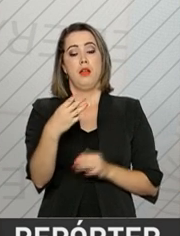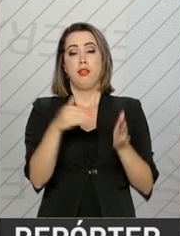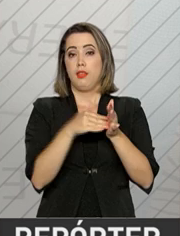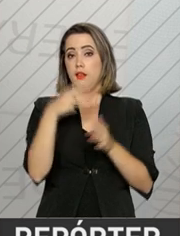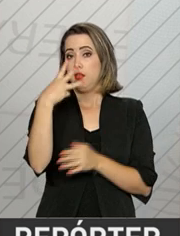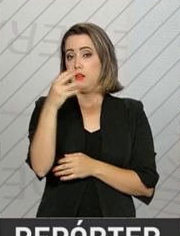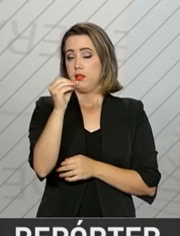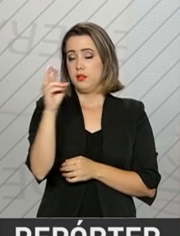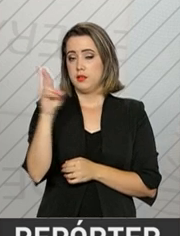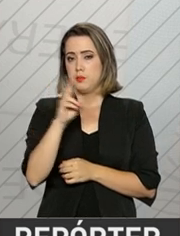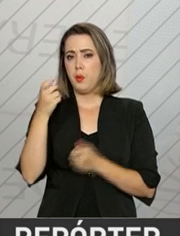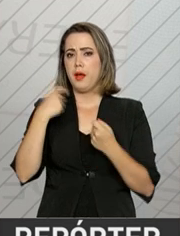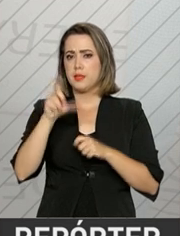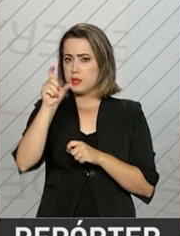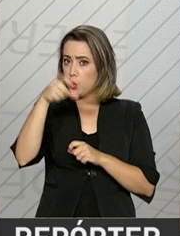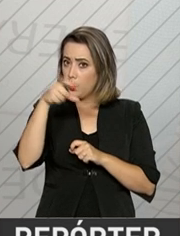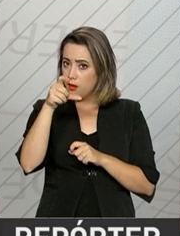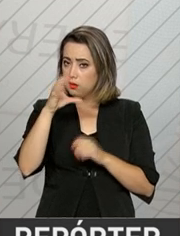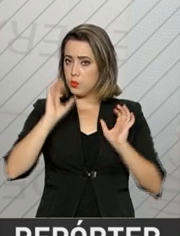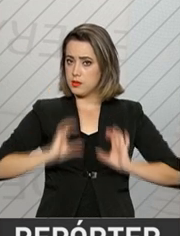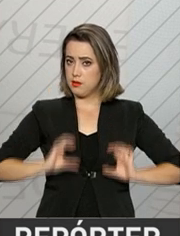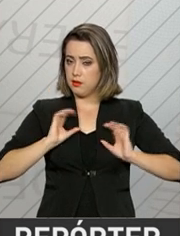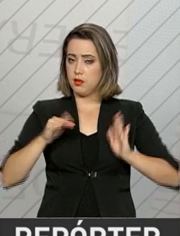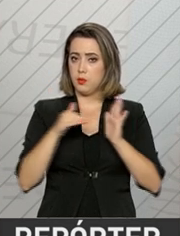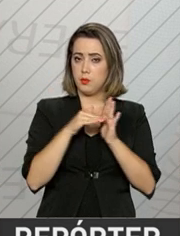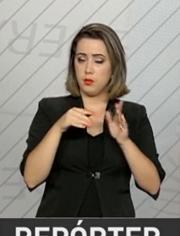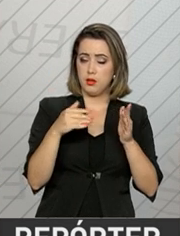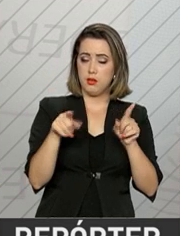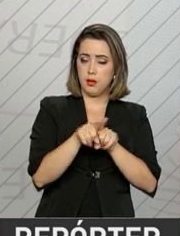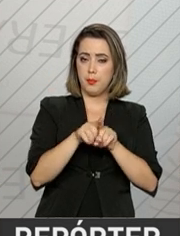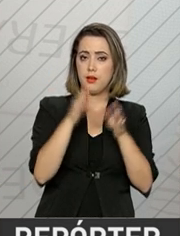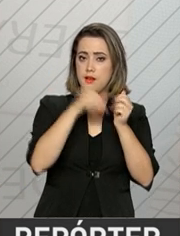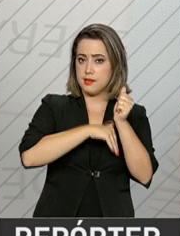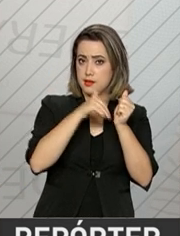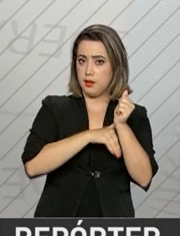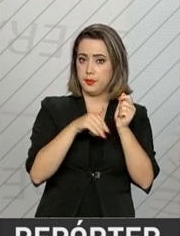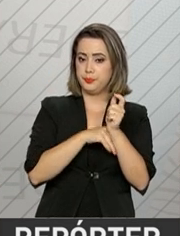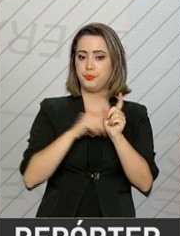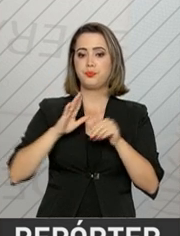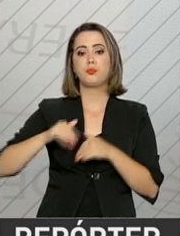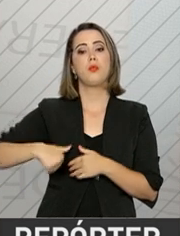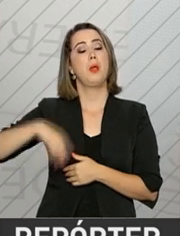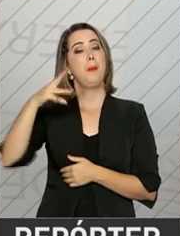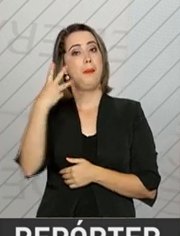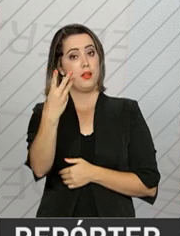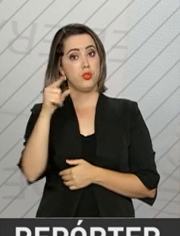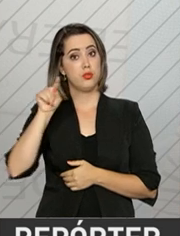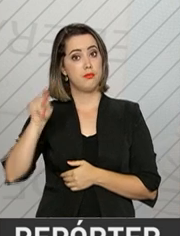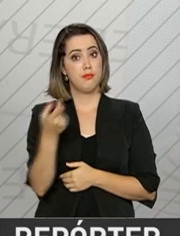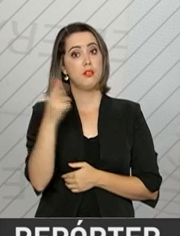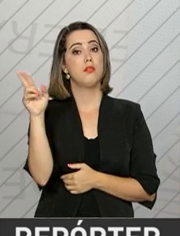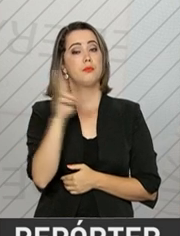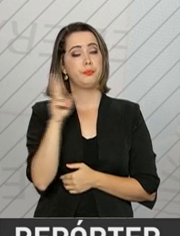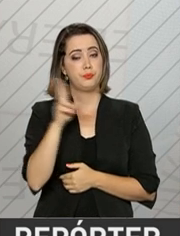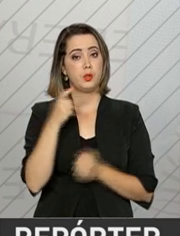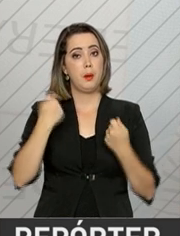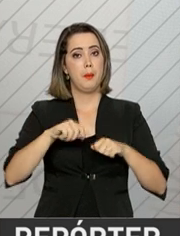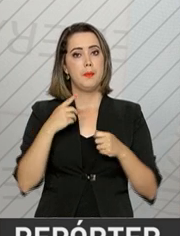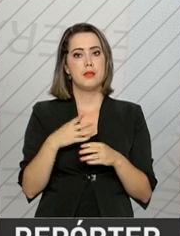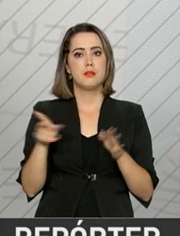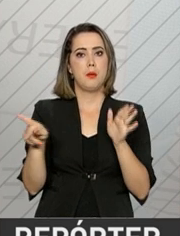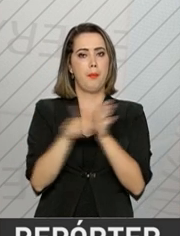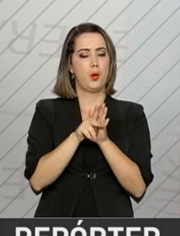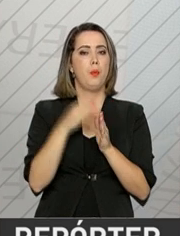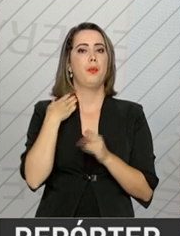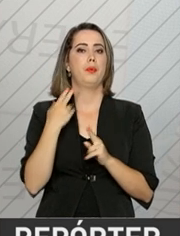o cartão cidadão. Acima de R$ 3.000, o saque só pode ser feito numa agência da Caixa. Já para valores